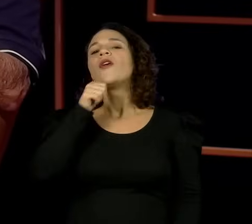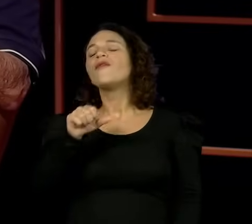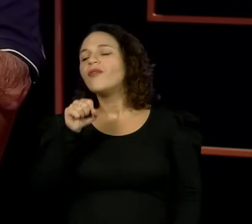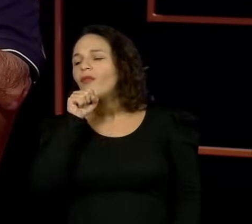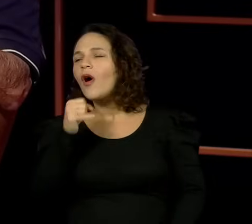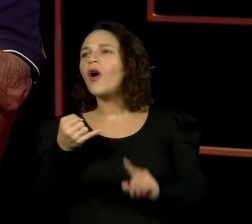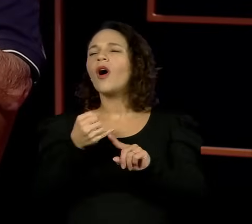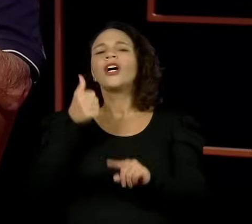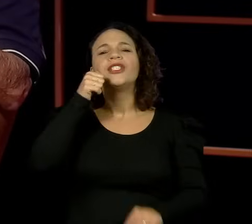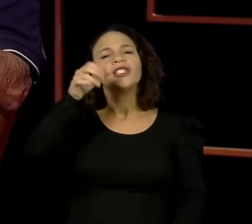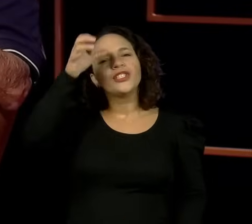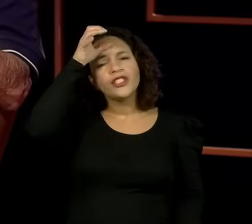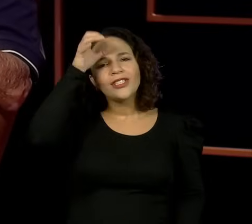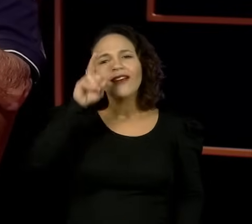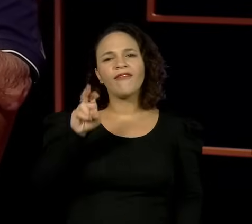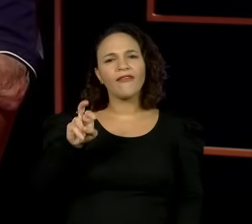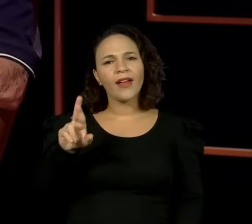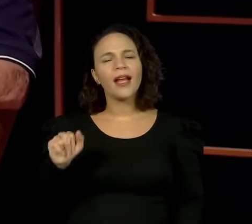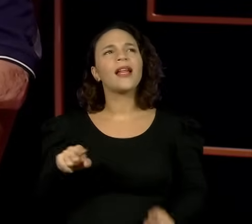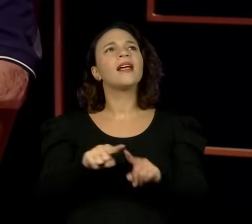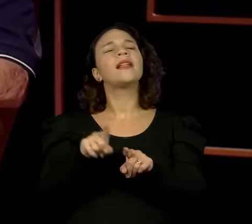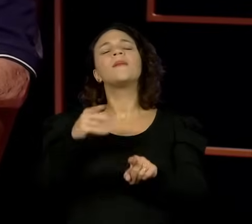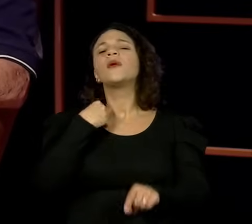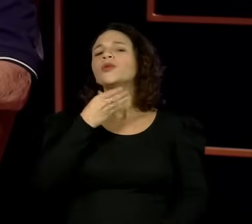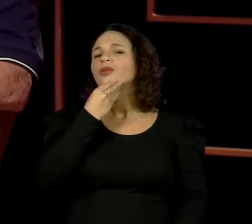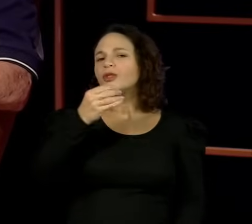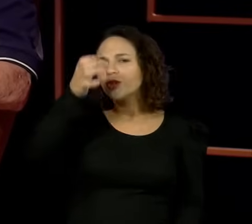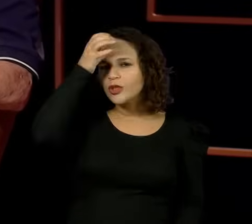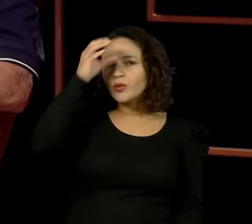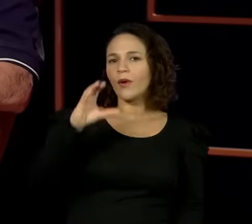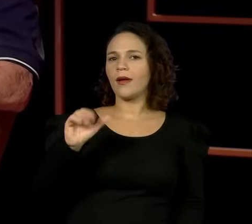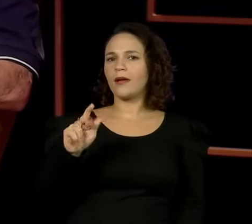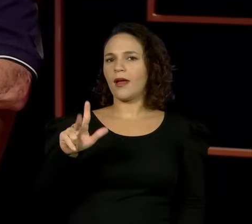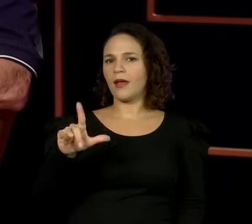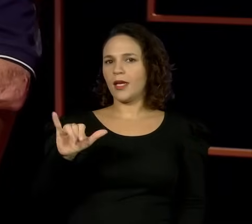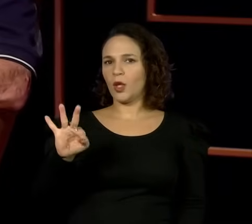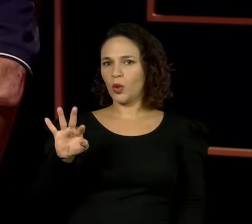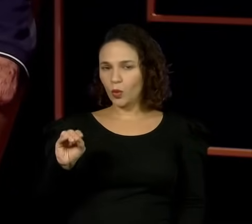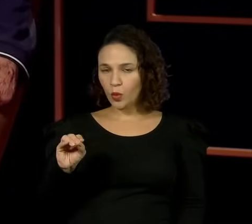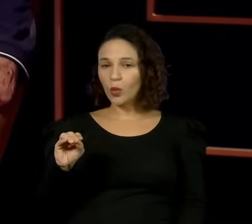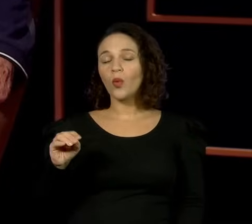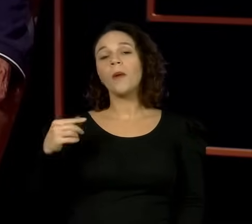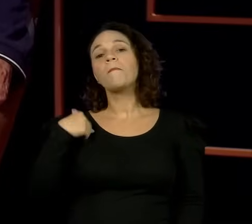Vera, meu tio Carlito, e aí minha mãe e eu.